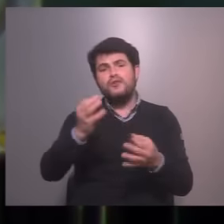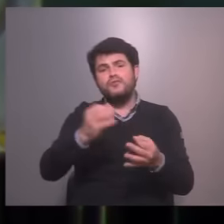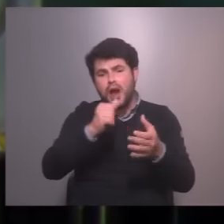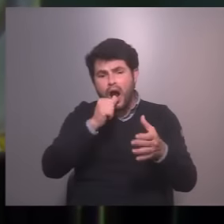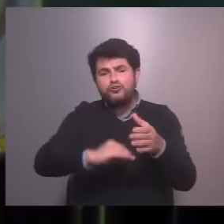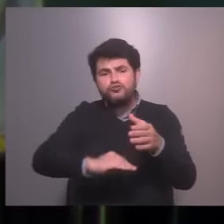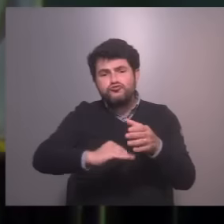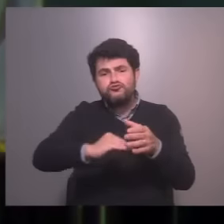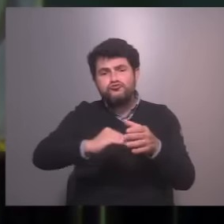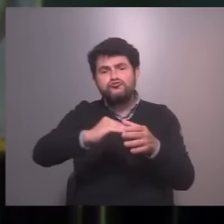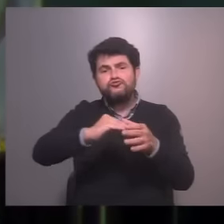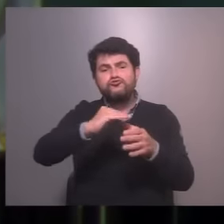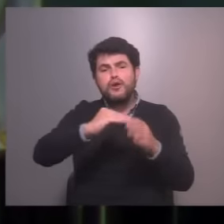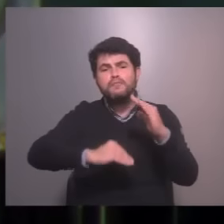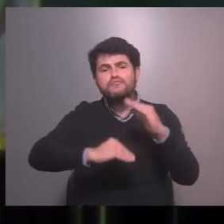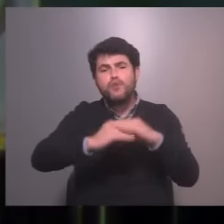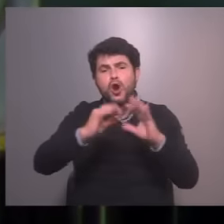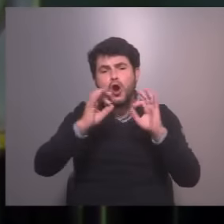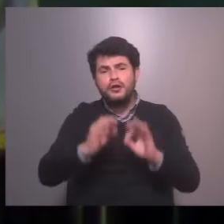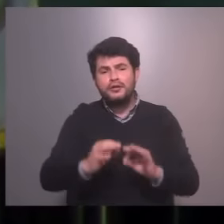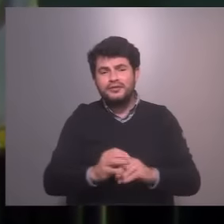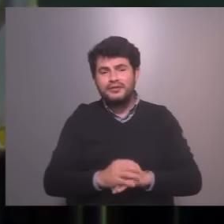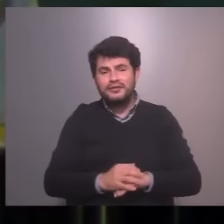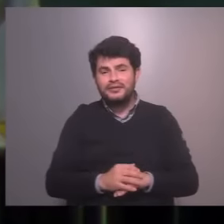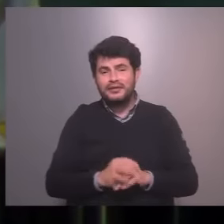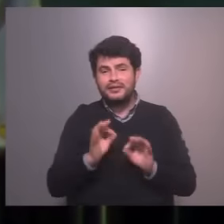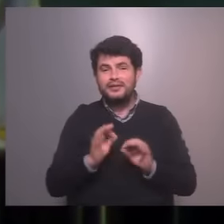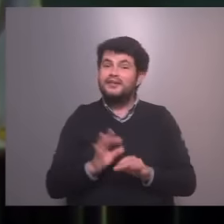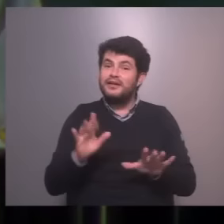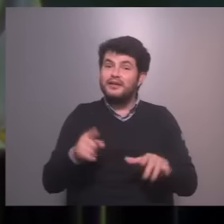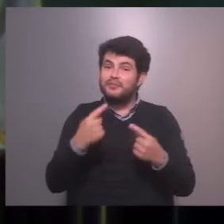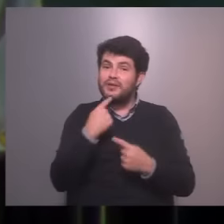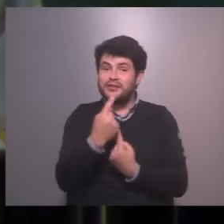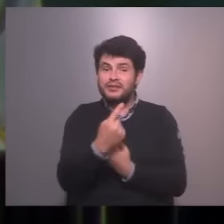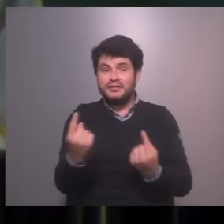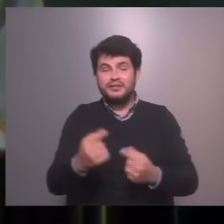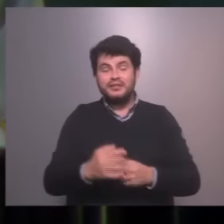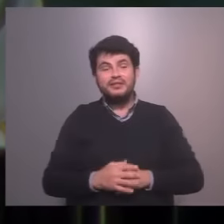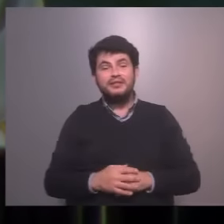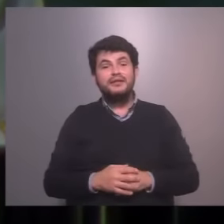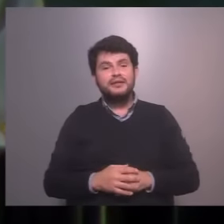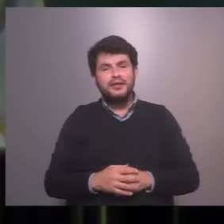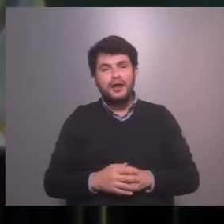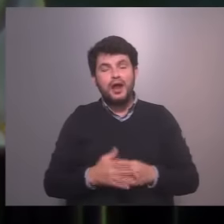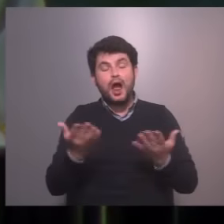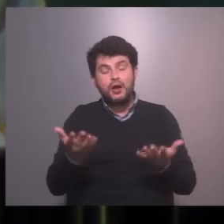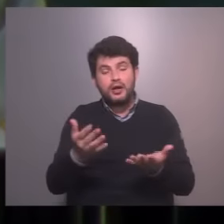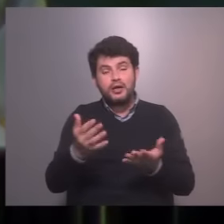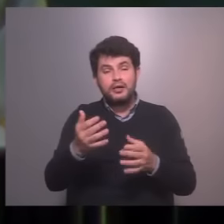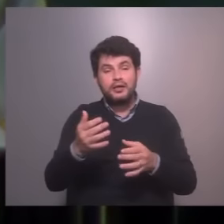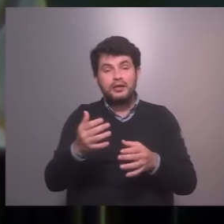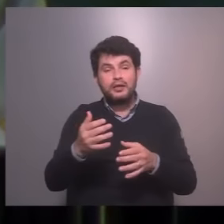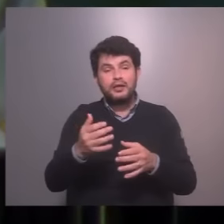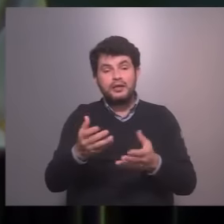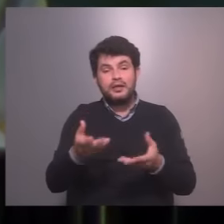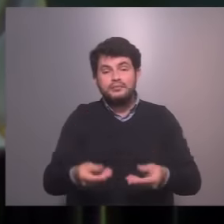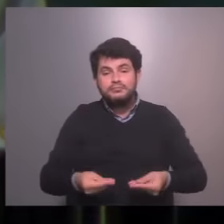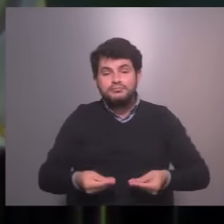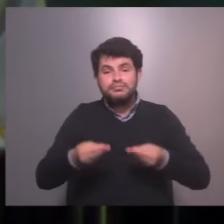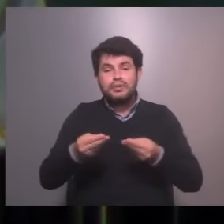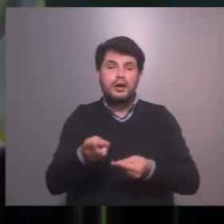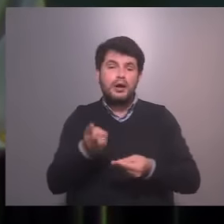"Enchei essas talhas de água." Eles encheram-nas até acima.